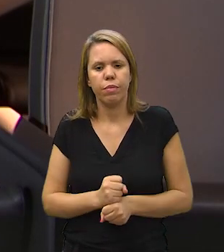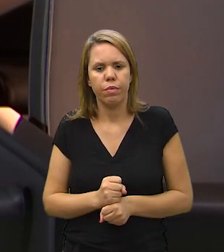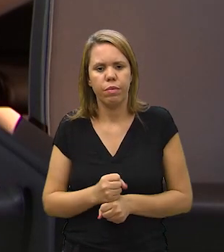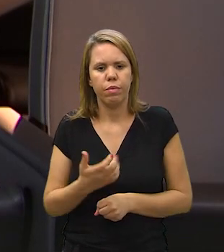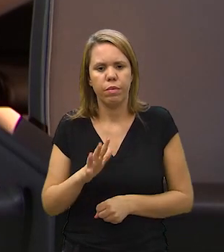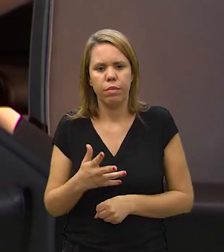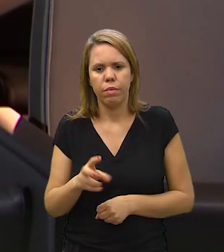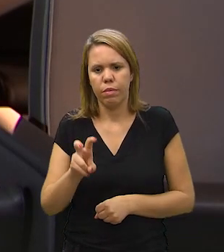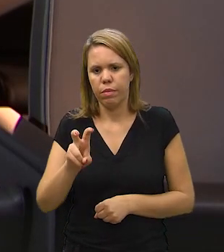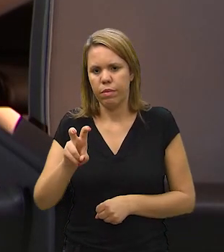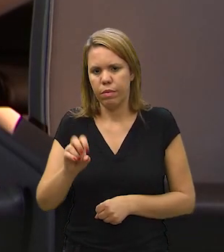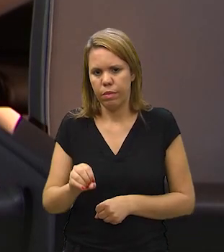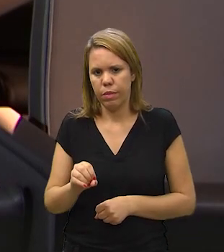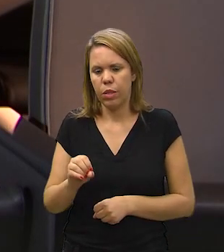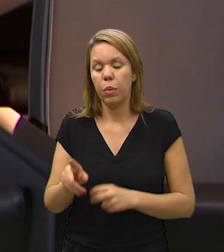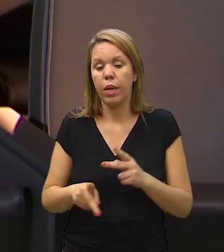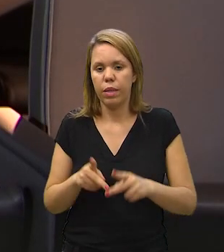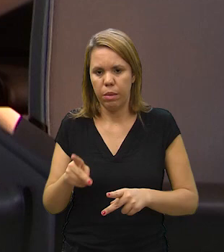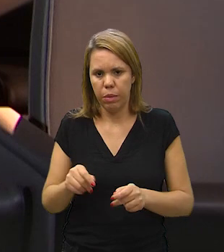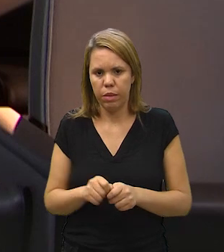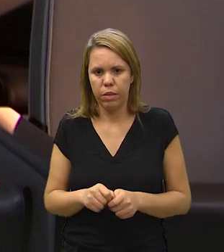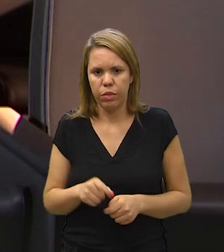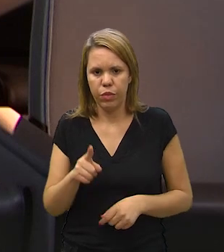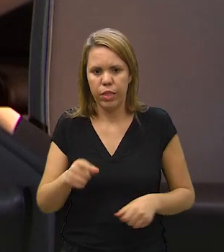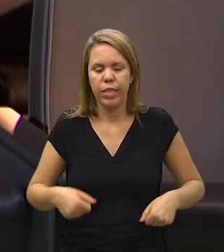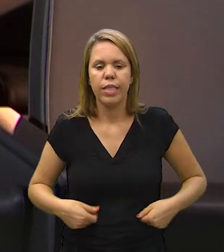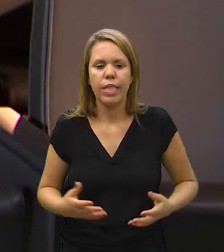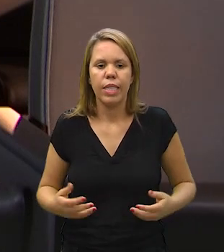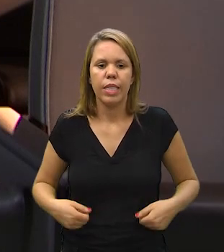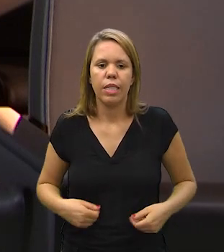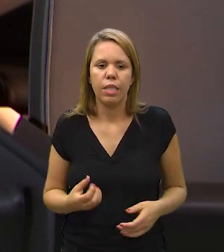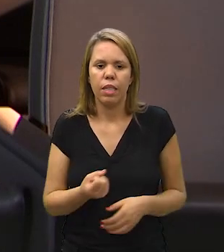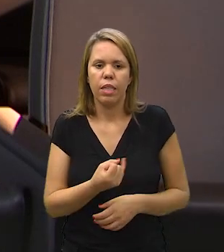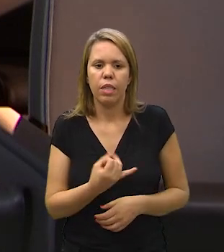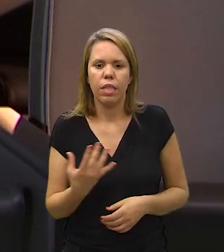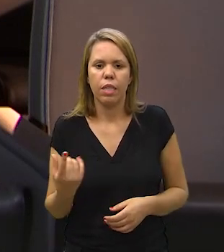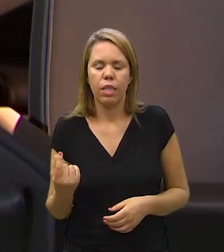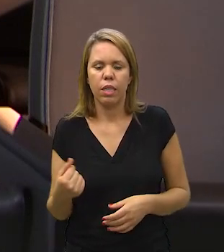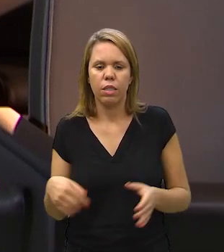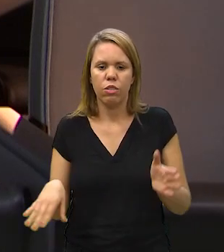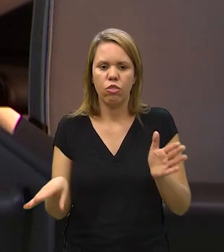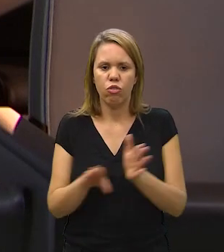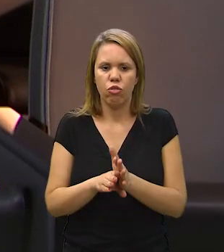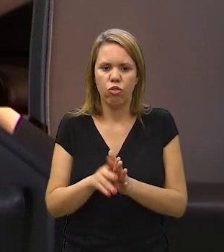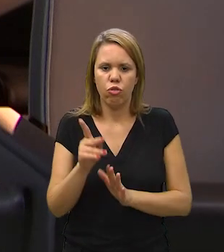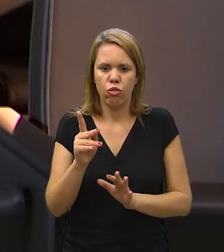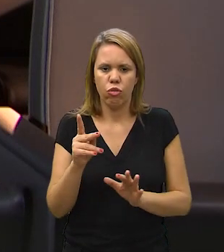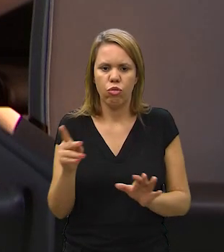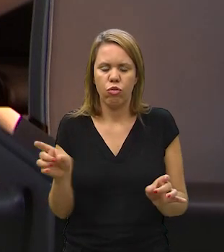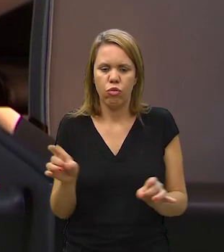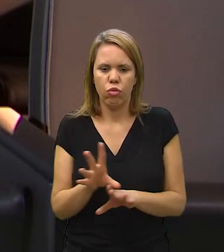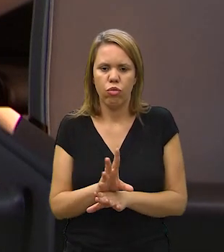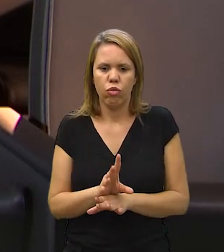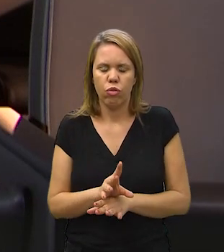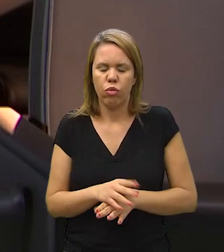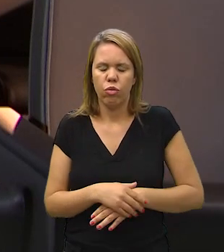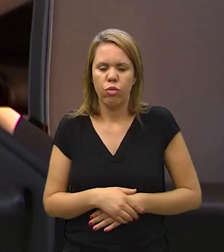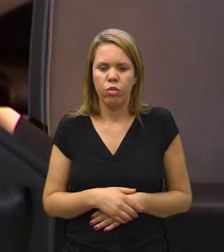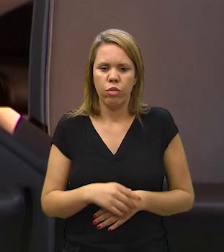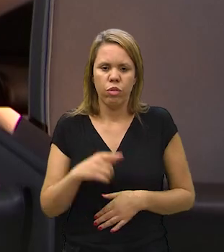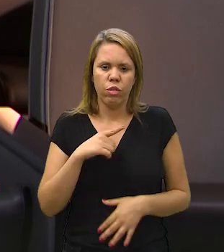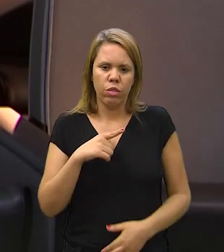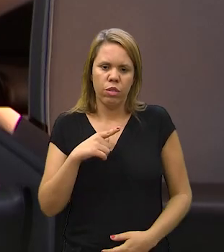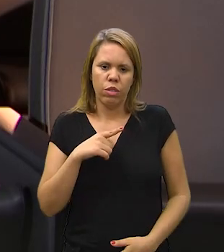foram aproximadamente 50 pessoas. Sim. Isso. E vocês gastaram, em média, quanto para chegar nesse produto final? Então, a gente